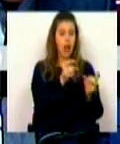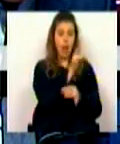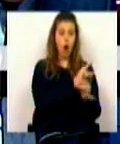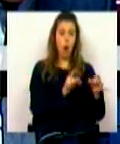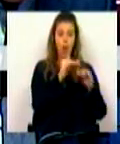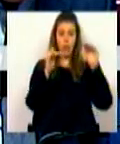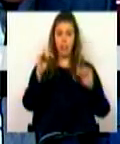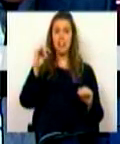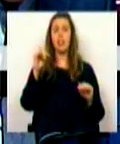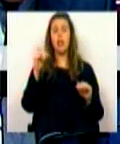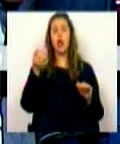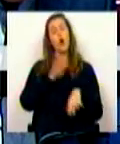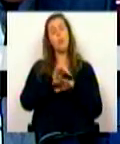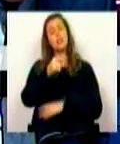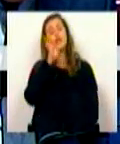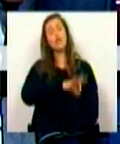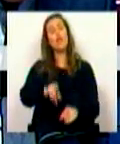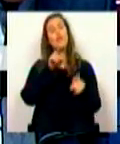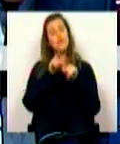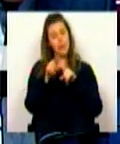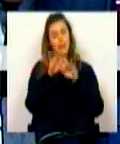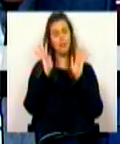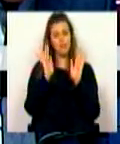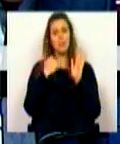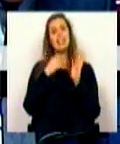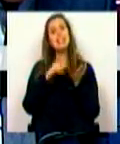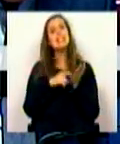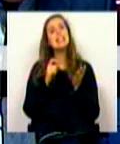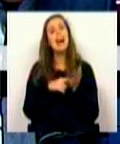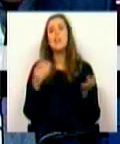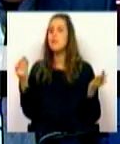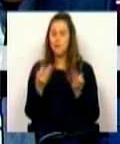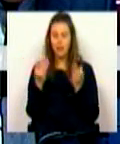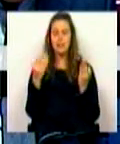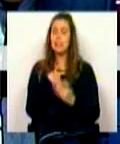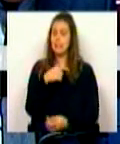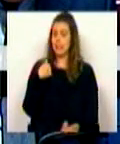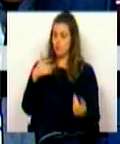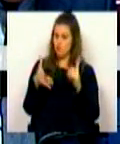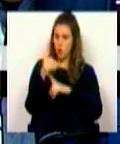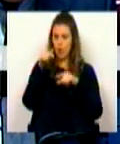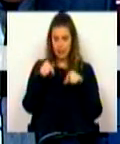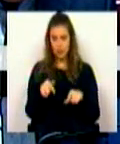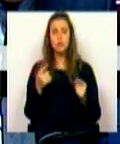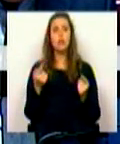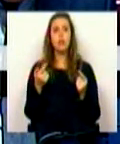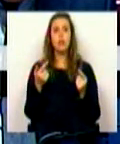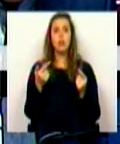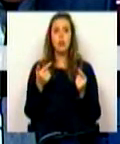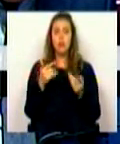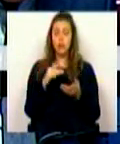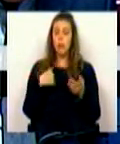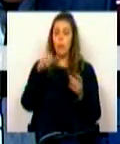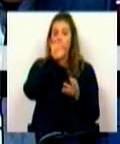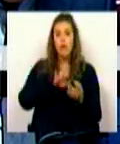E é por isso, Sr. Deputado, que é necessário, aliás, e estamos a conseguir isto, num quadro que